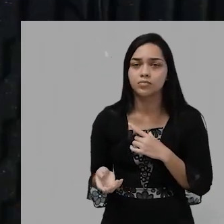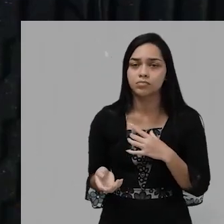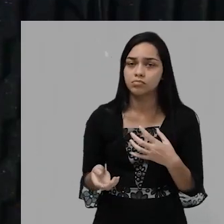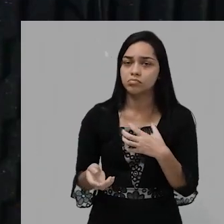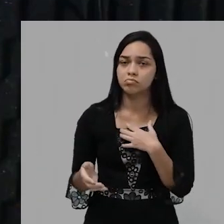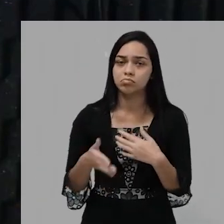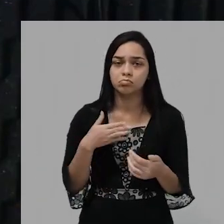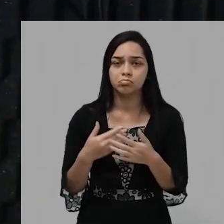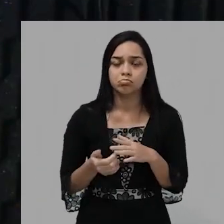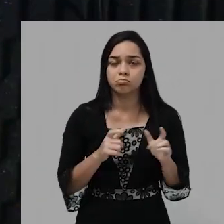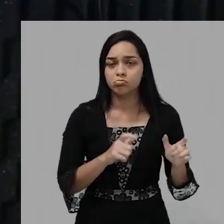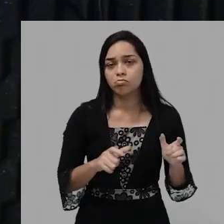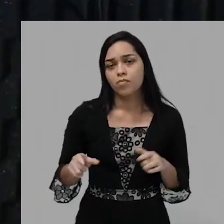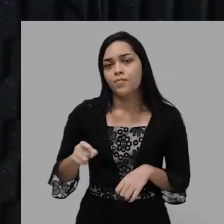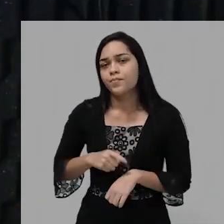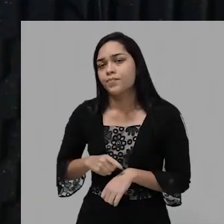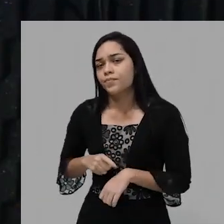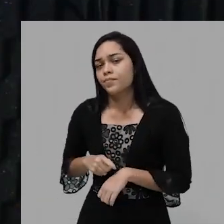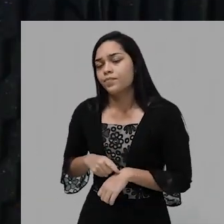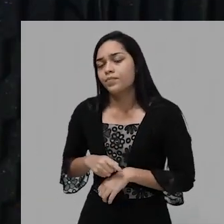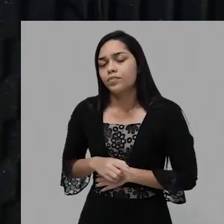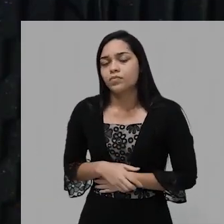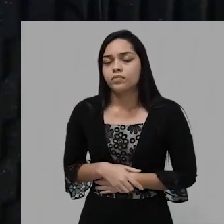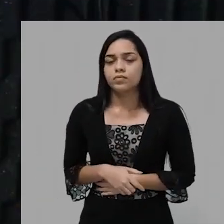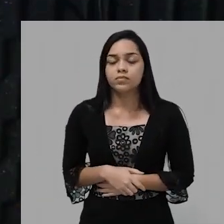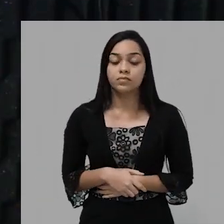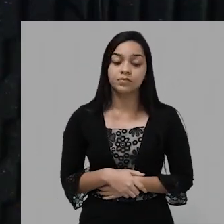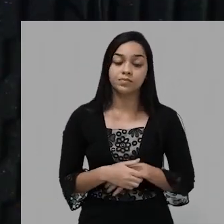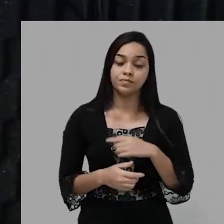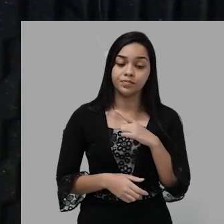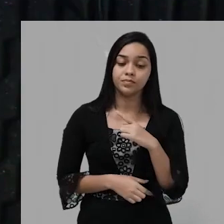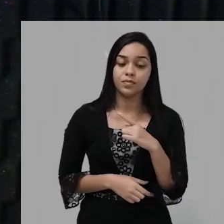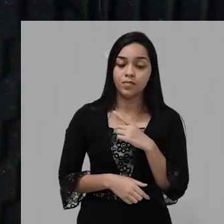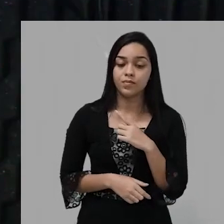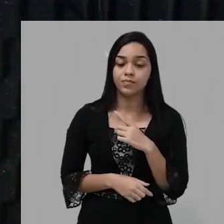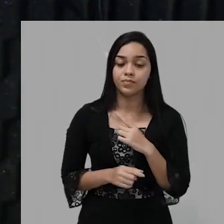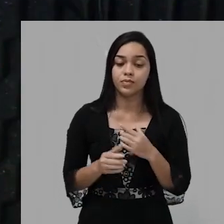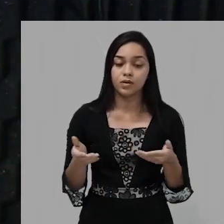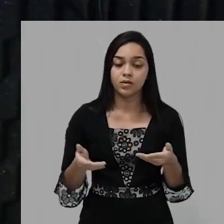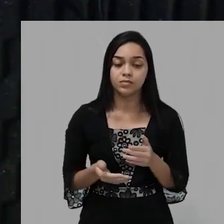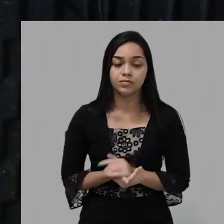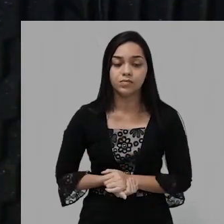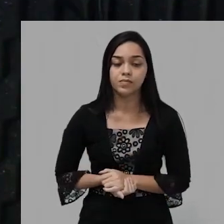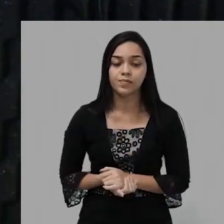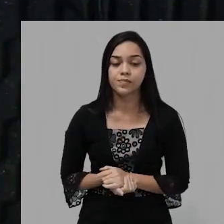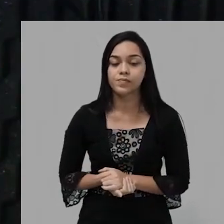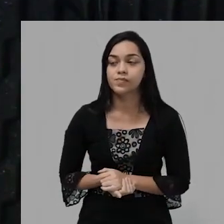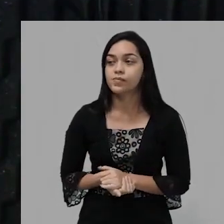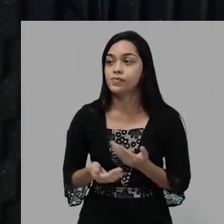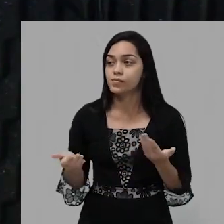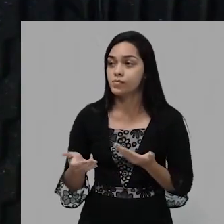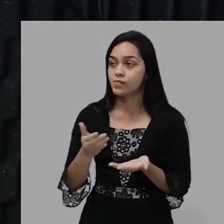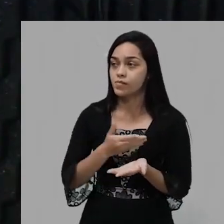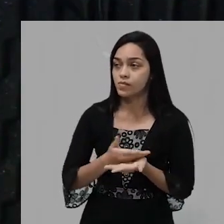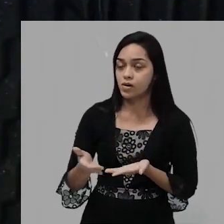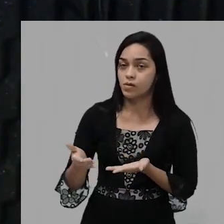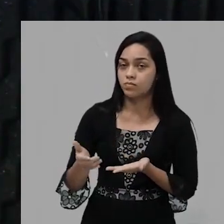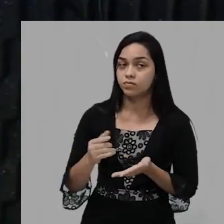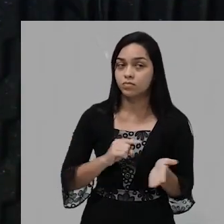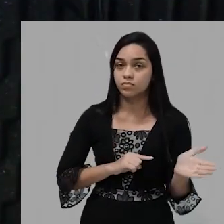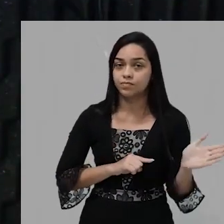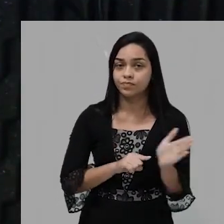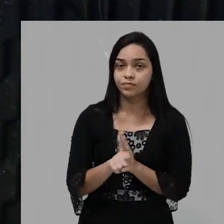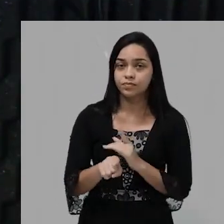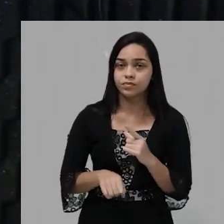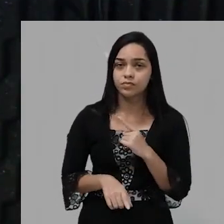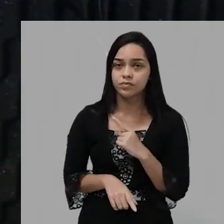qualquer tempo, seriam atemporais. Fariam sentido até mesmo na atualidade. Vamos começar então agora